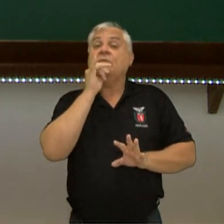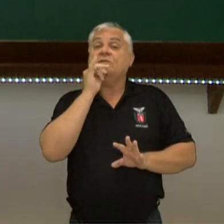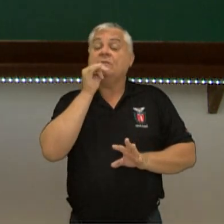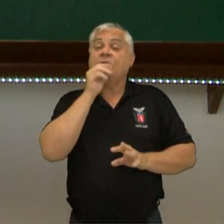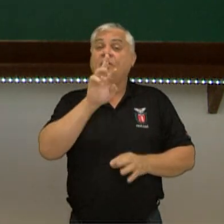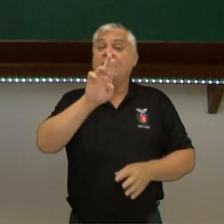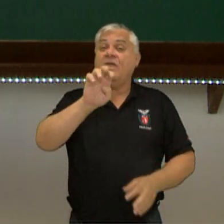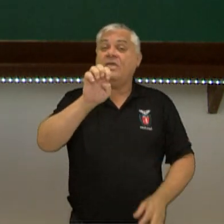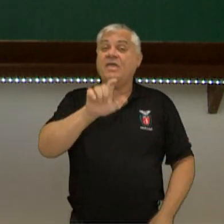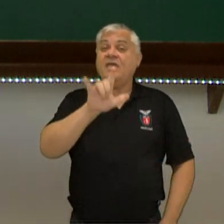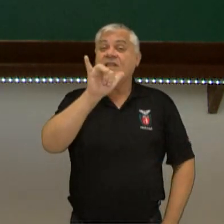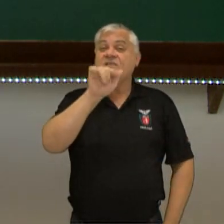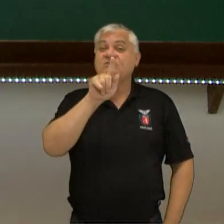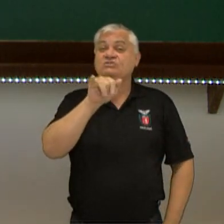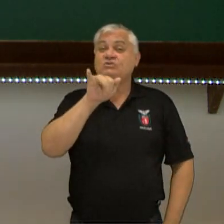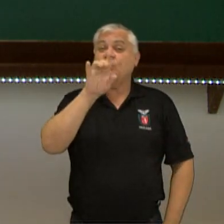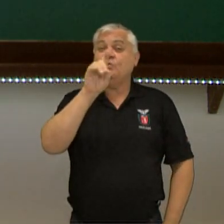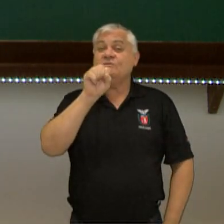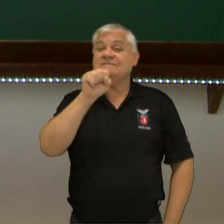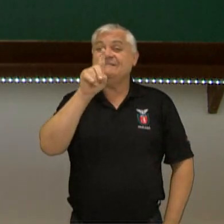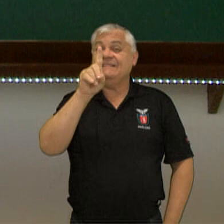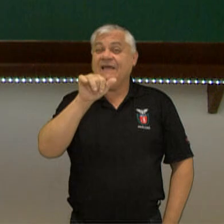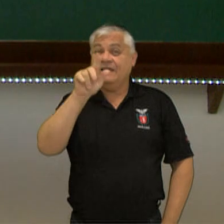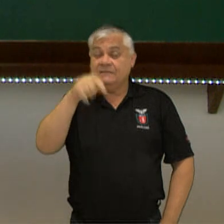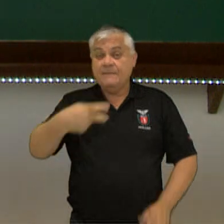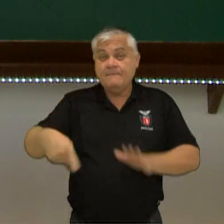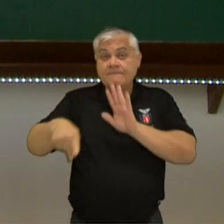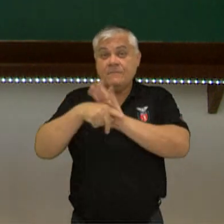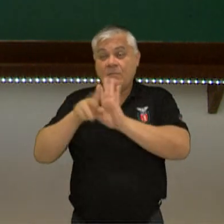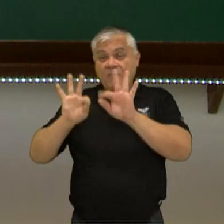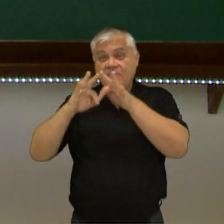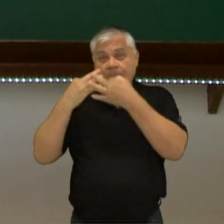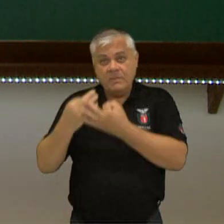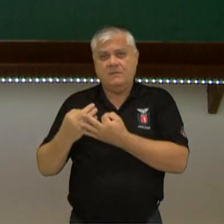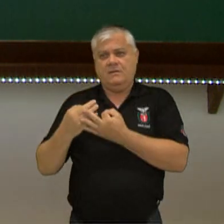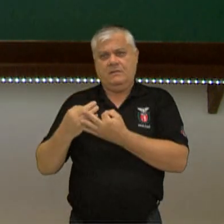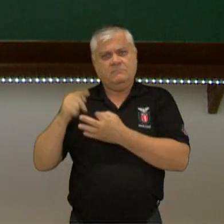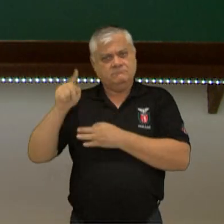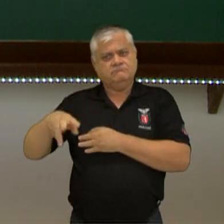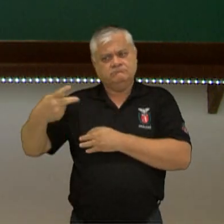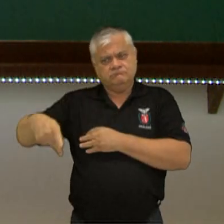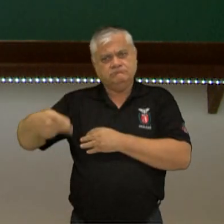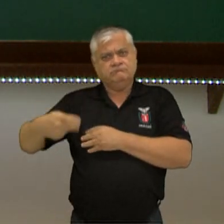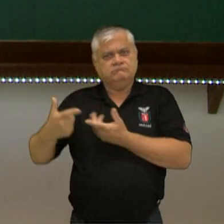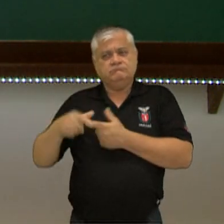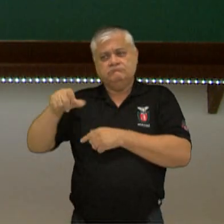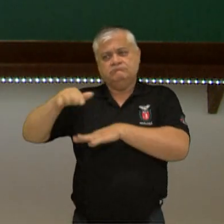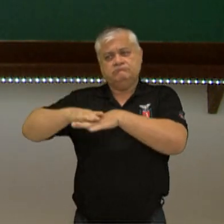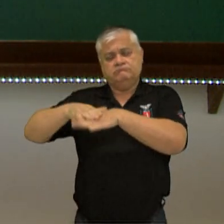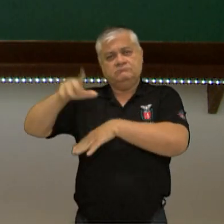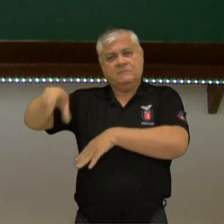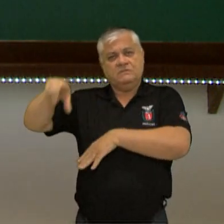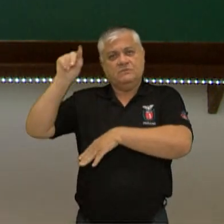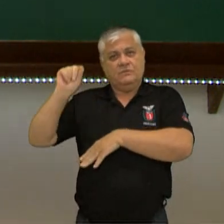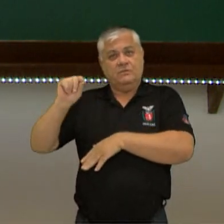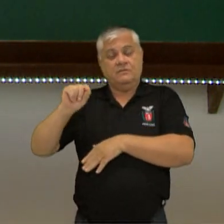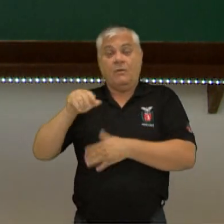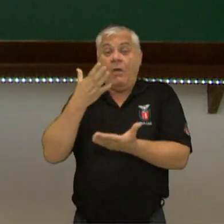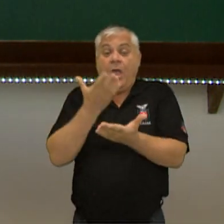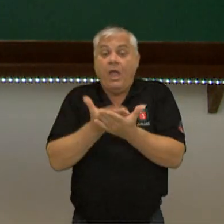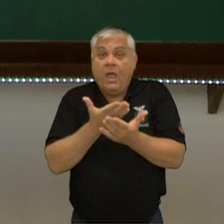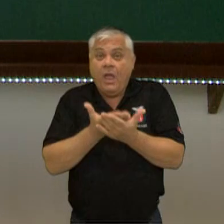um direito da família, faz parte da vida privada e não da esfera pública. As nossas aulas são aulas do Estado, ou seja,